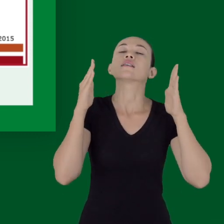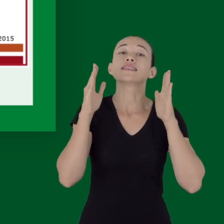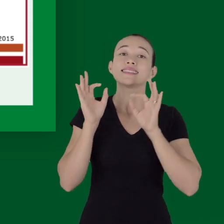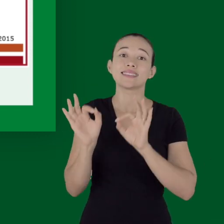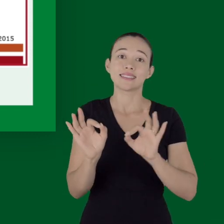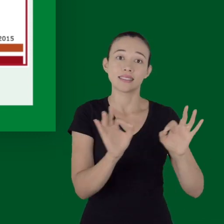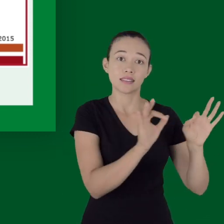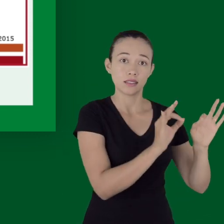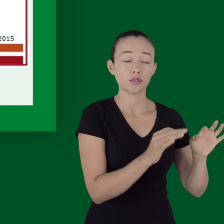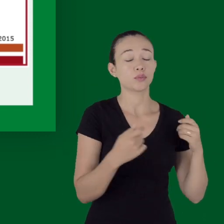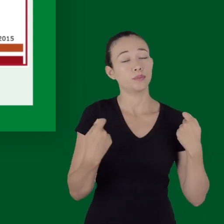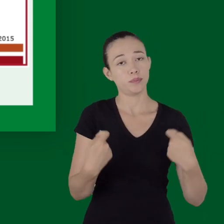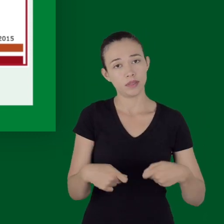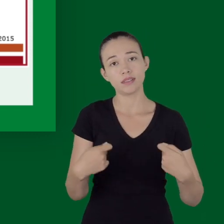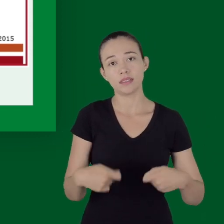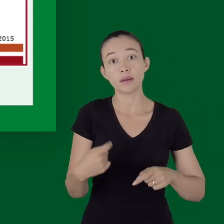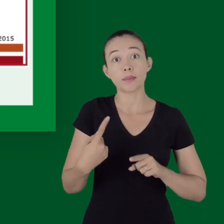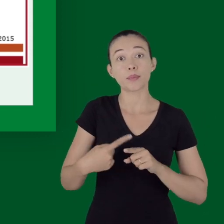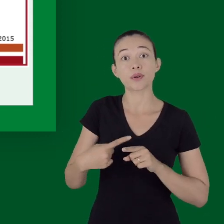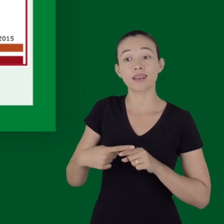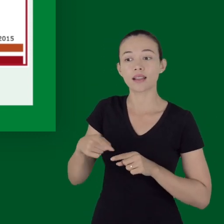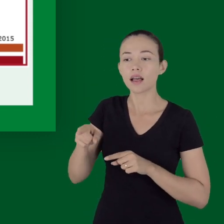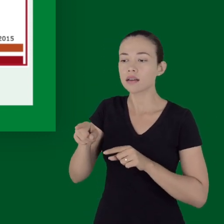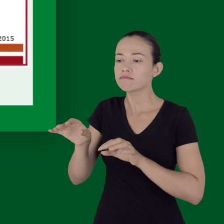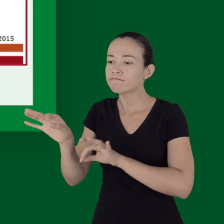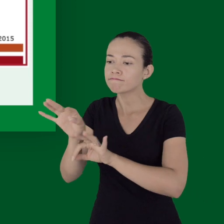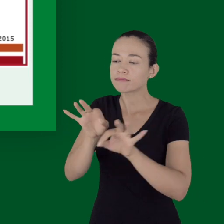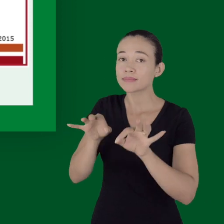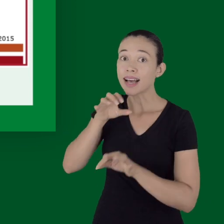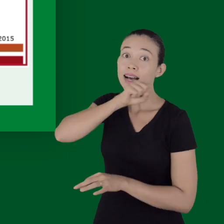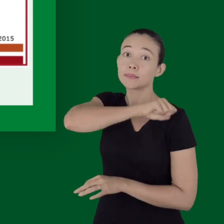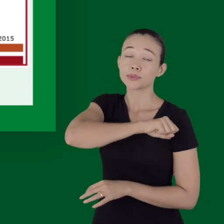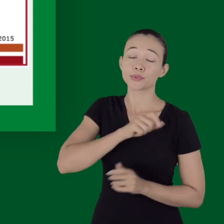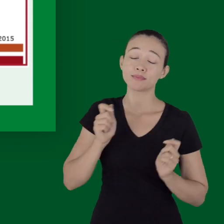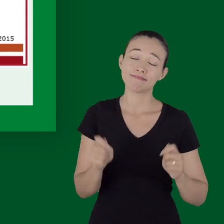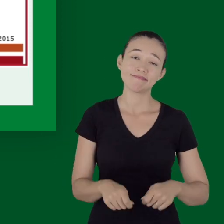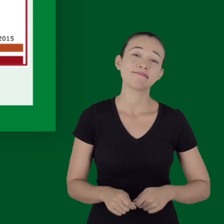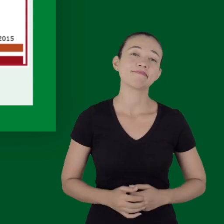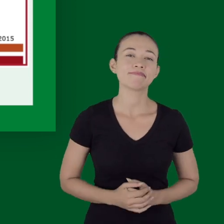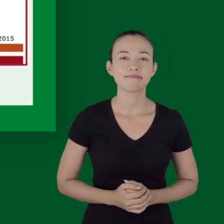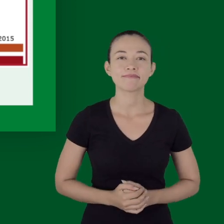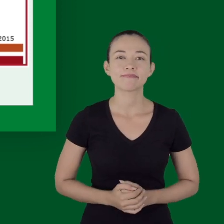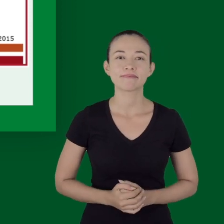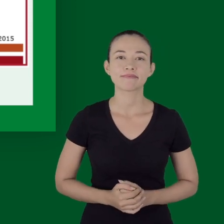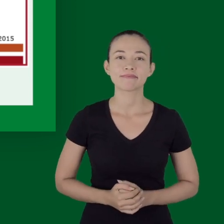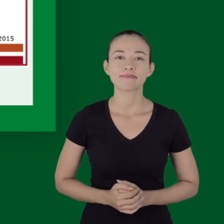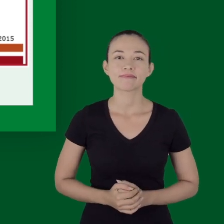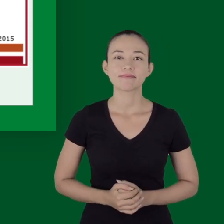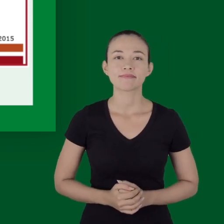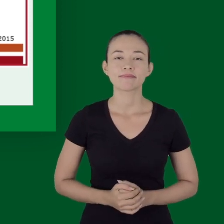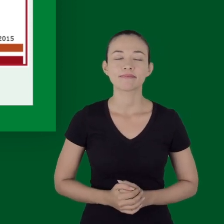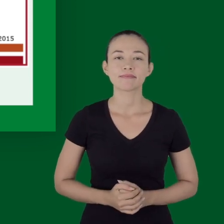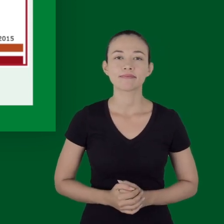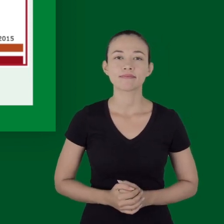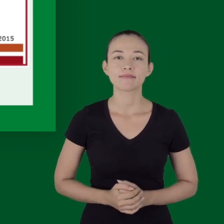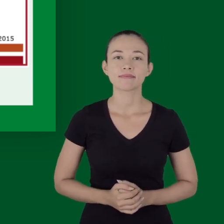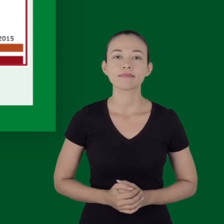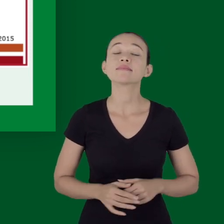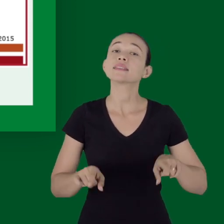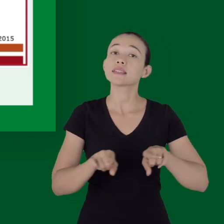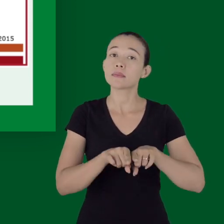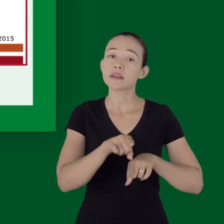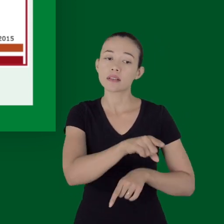prontas ou aspiradas, né? Já orientar e procurar o eletrodo do